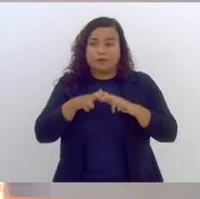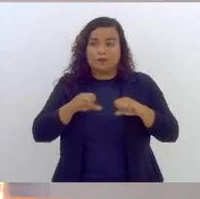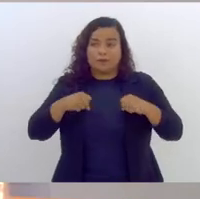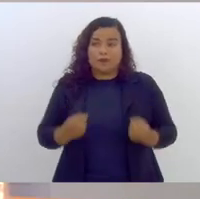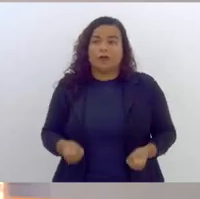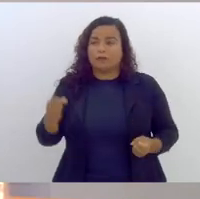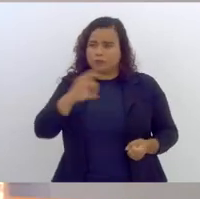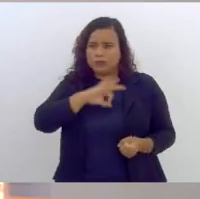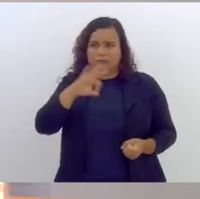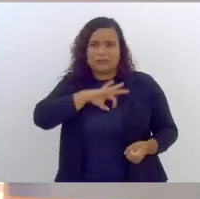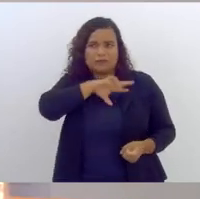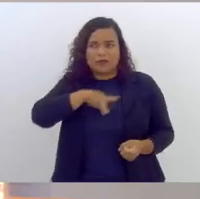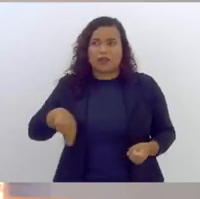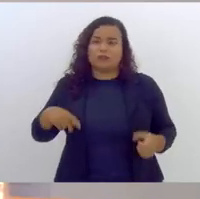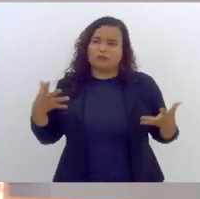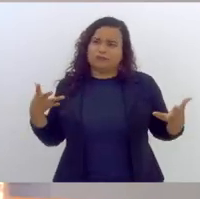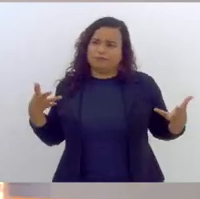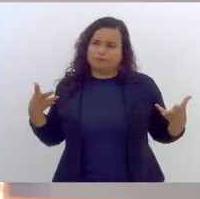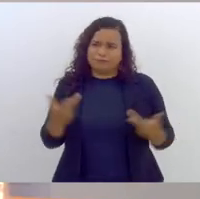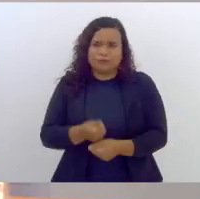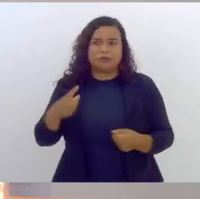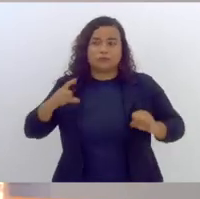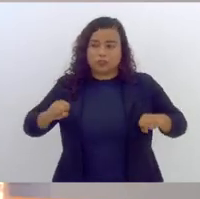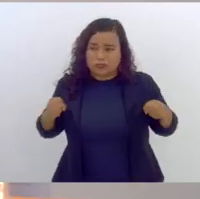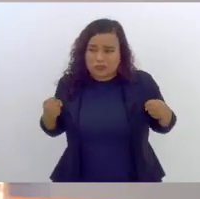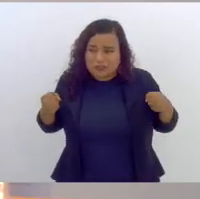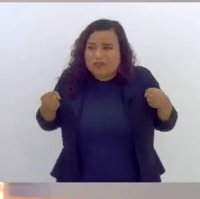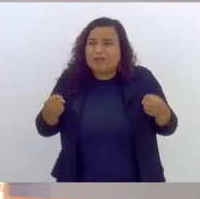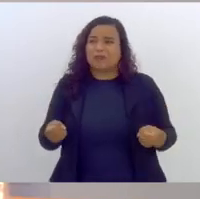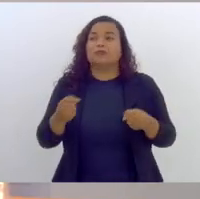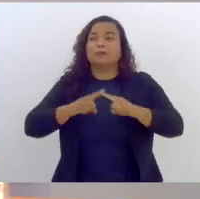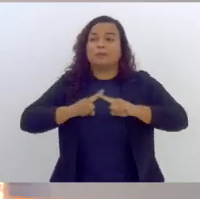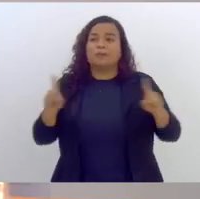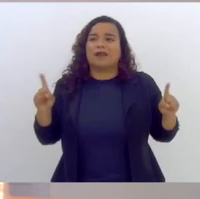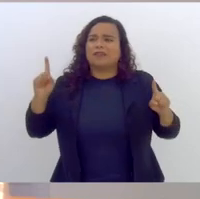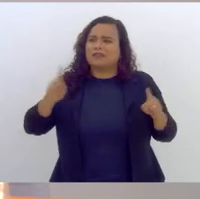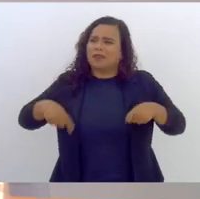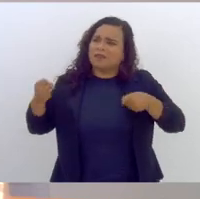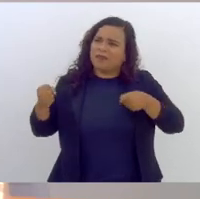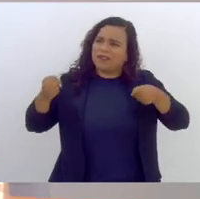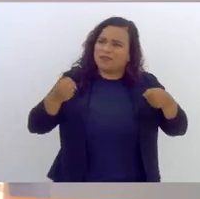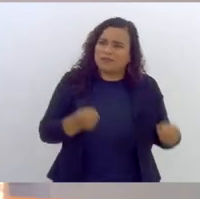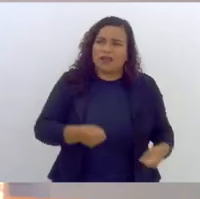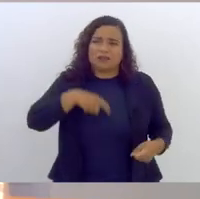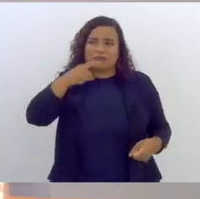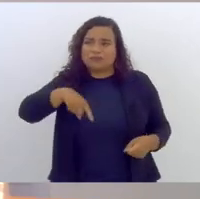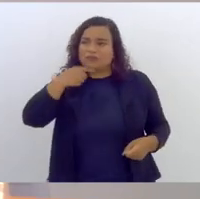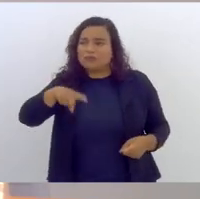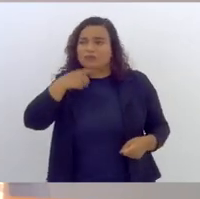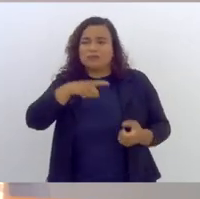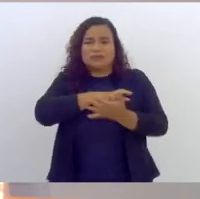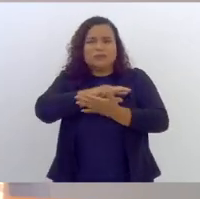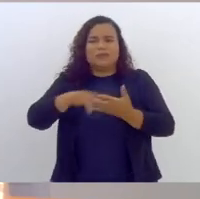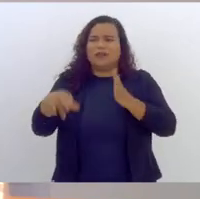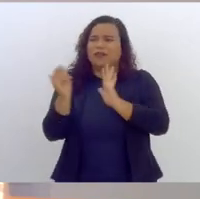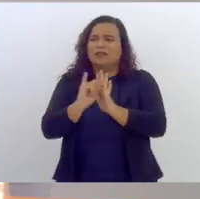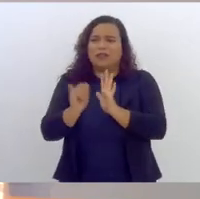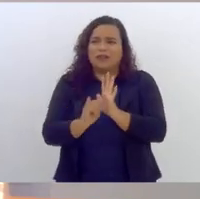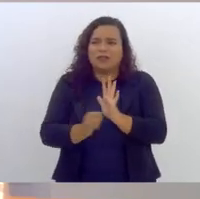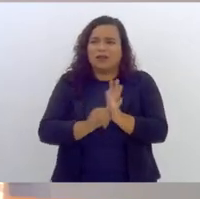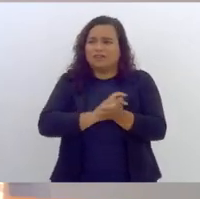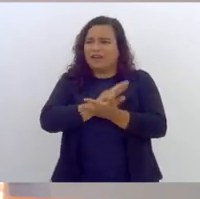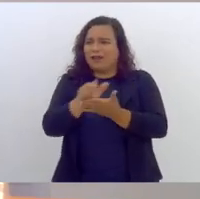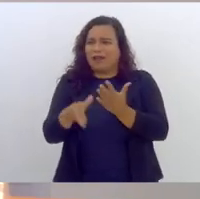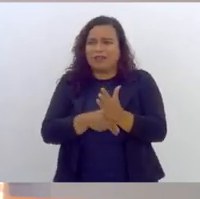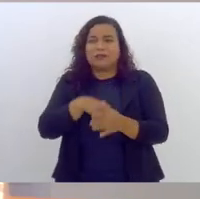policiais sejam de excelência se esforcem Mas é sobre-humano da conta de tantos inquéritos com tão poucos